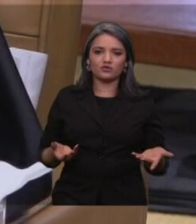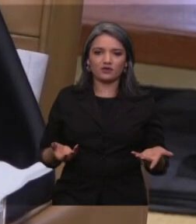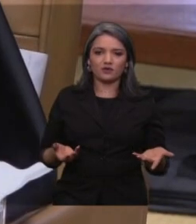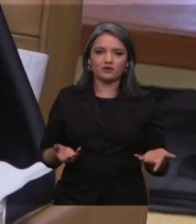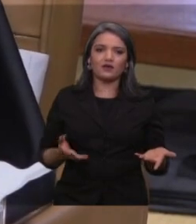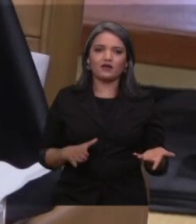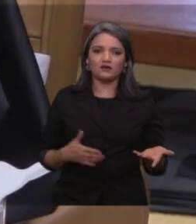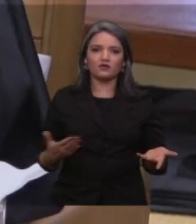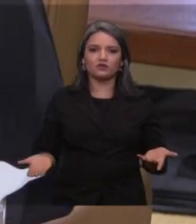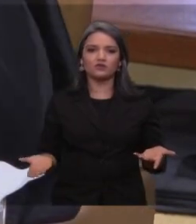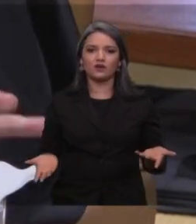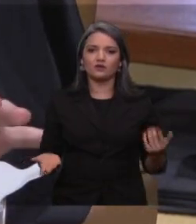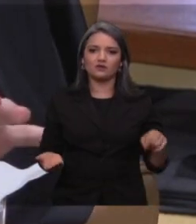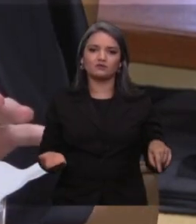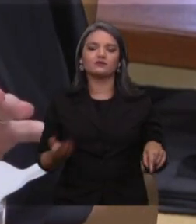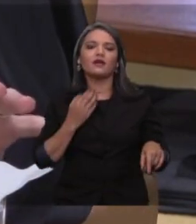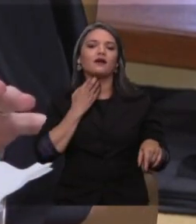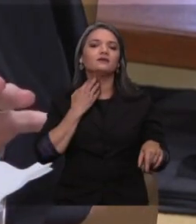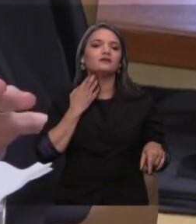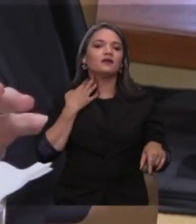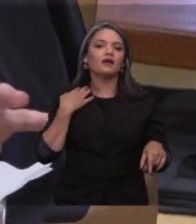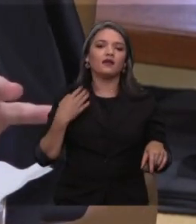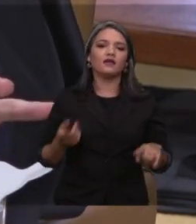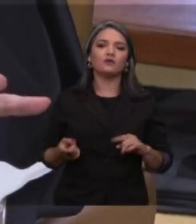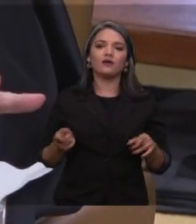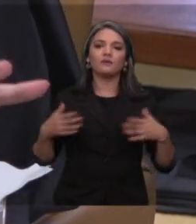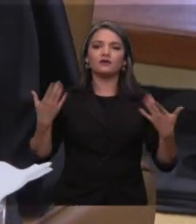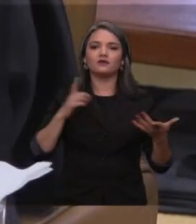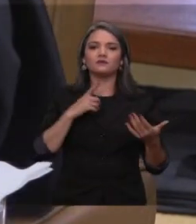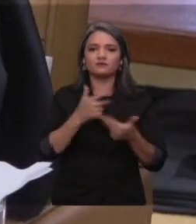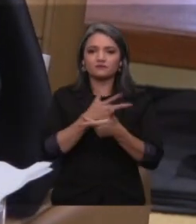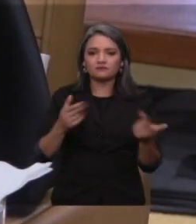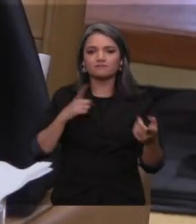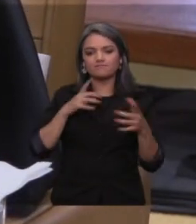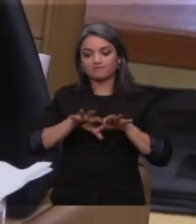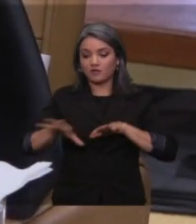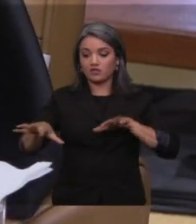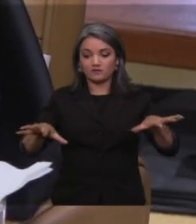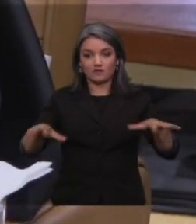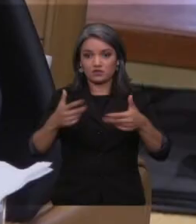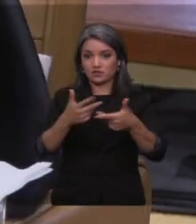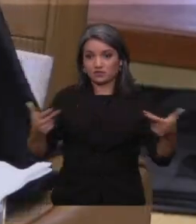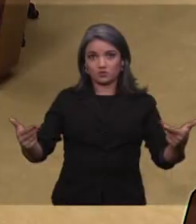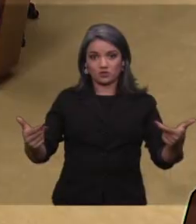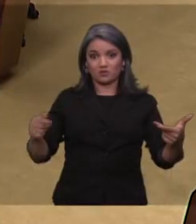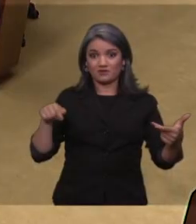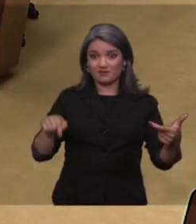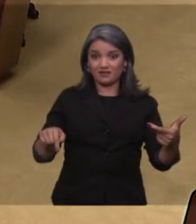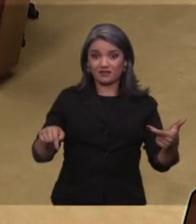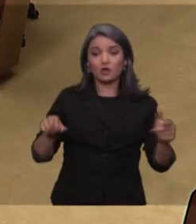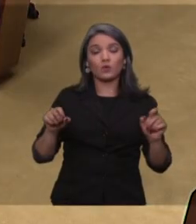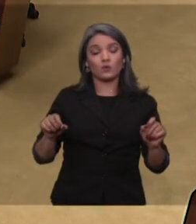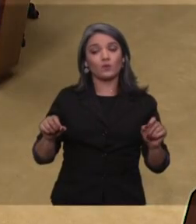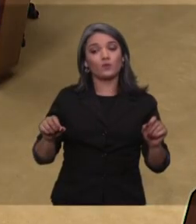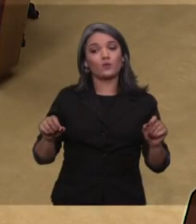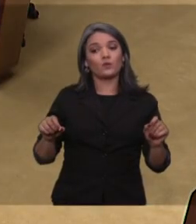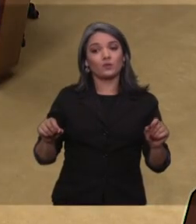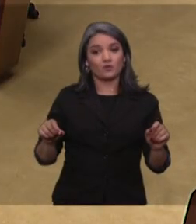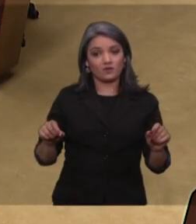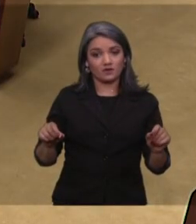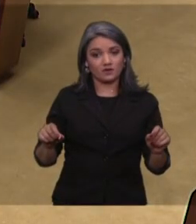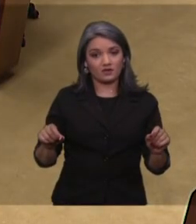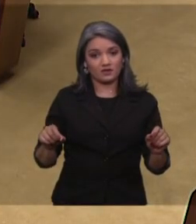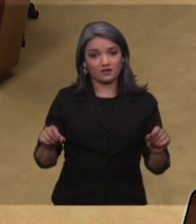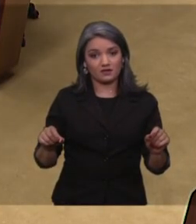institutos jurídicos completamente distintos da separação judicial. E, obviamente, não estou a dizer que se afirmou tratar-se